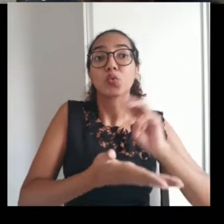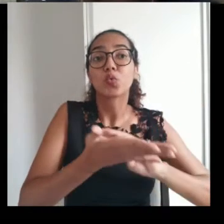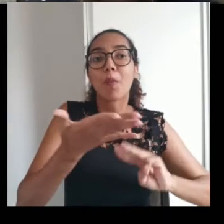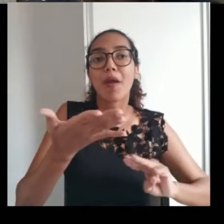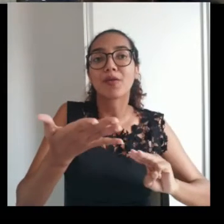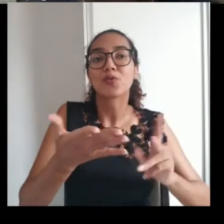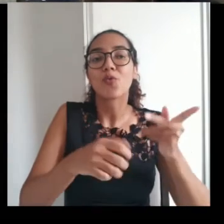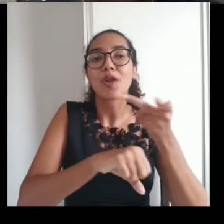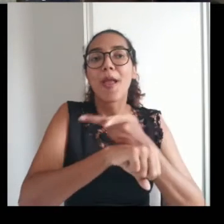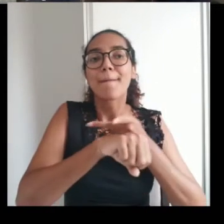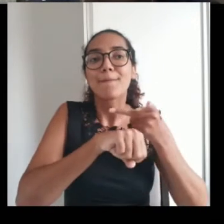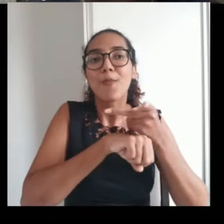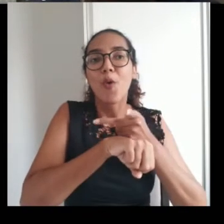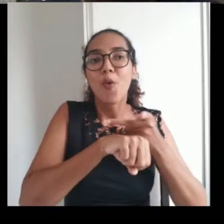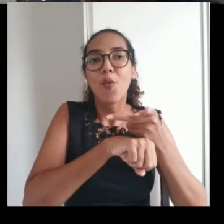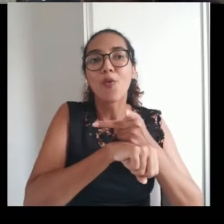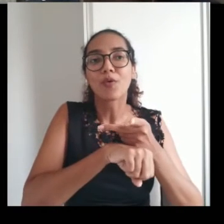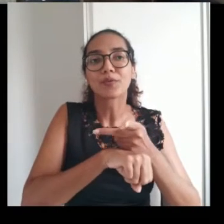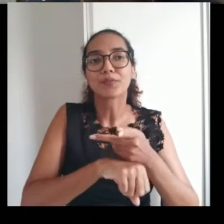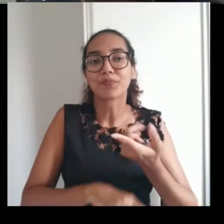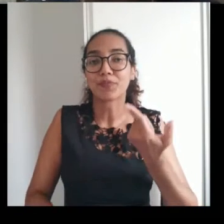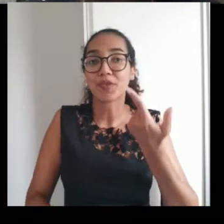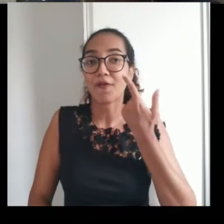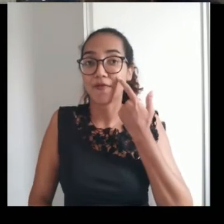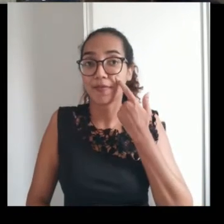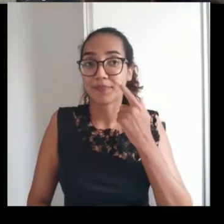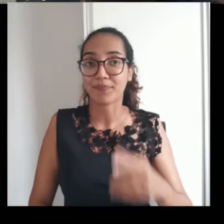para cá. Se vocês perceberem aqui, ó,